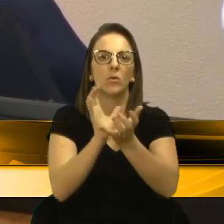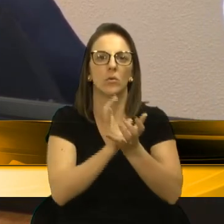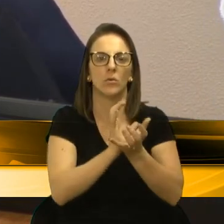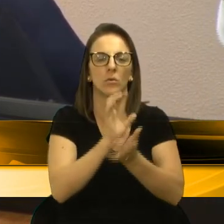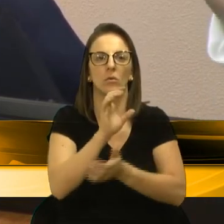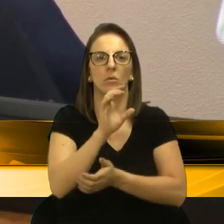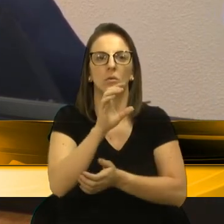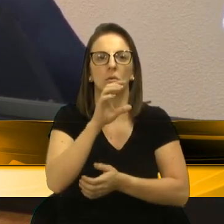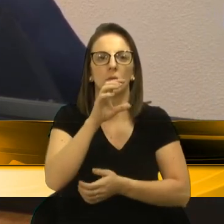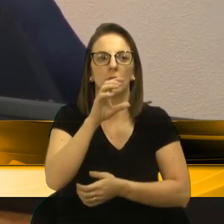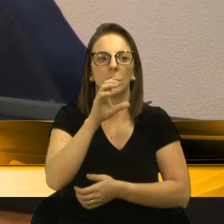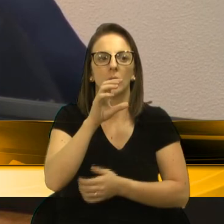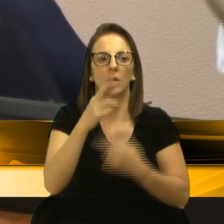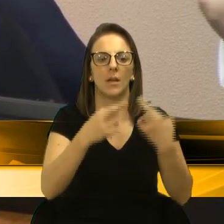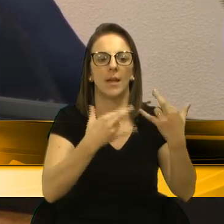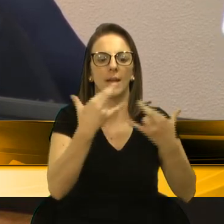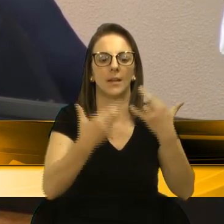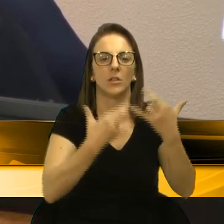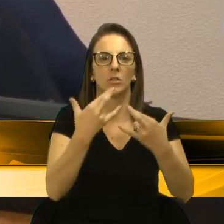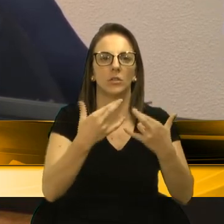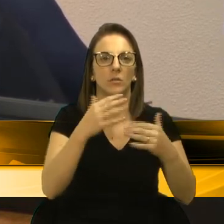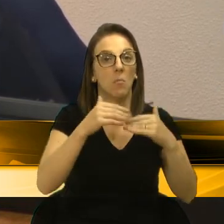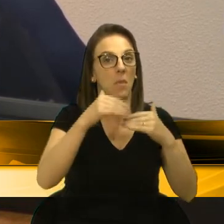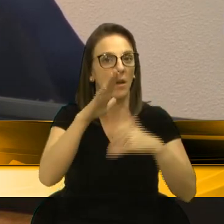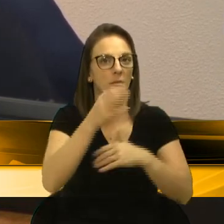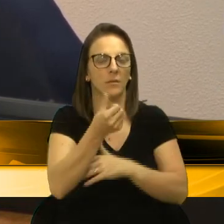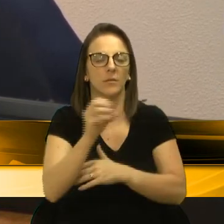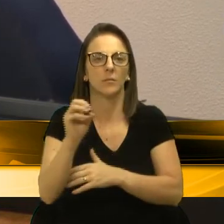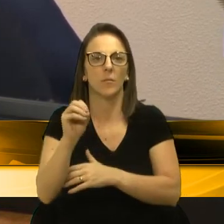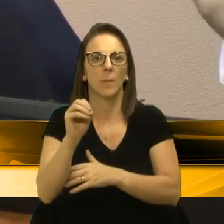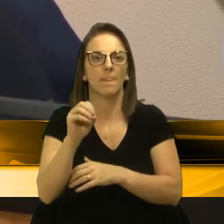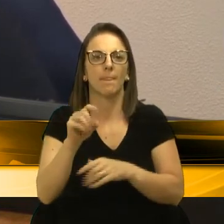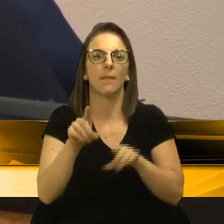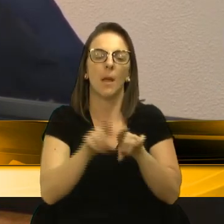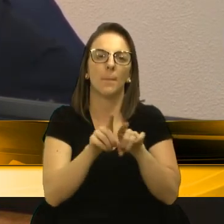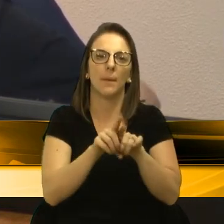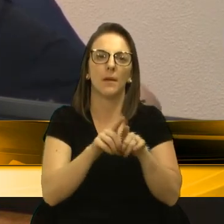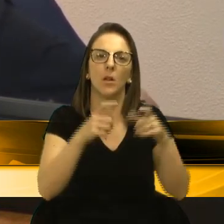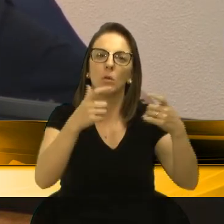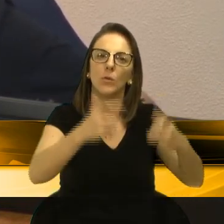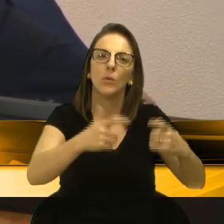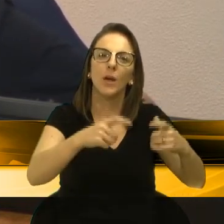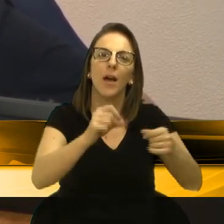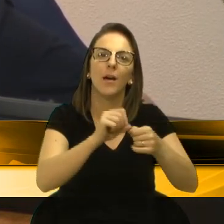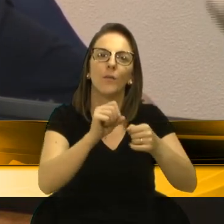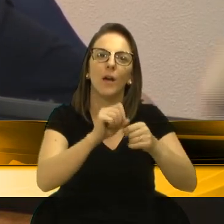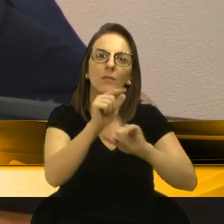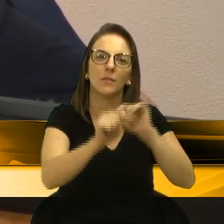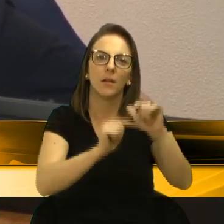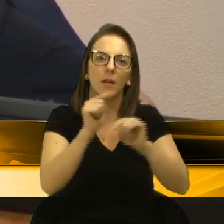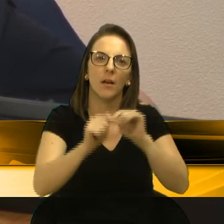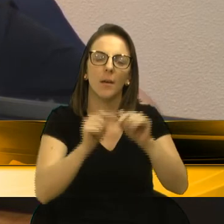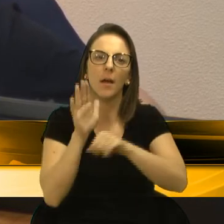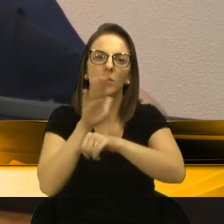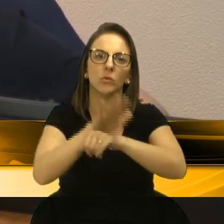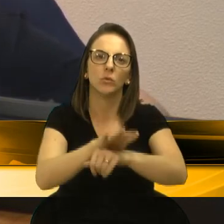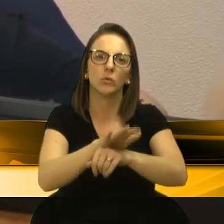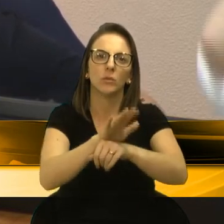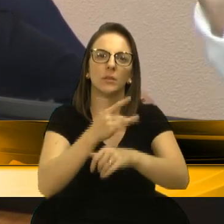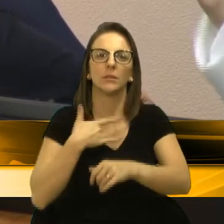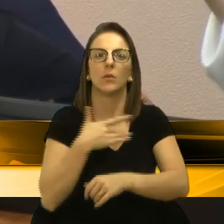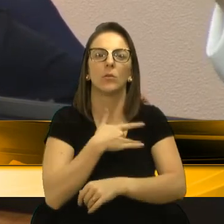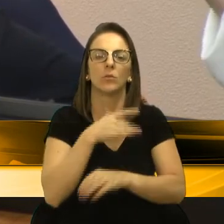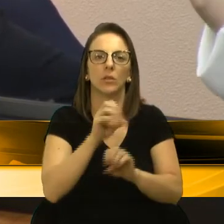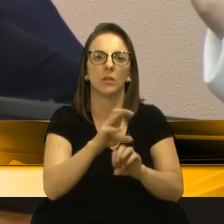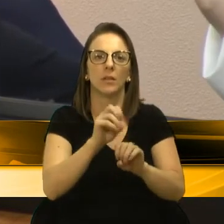lotação para mais de 600 pessoas, tais como a. estabelecimentos destinados à prestação de serviços de assistência, saúde, educação e hospedagem,